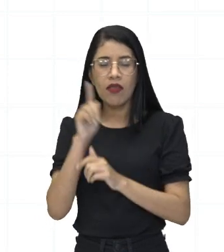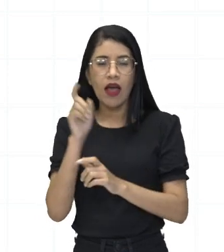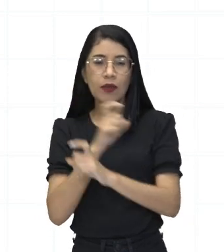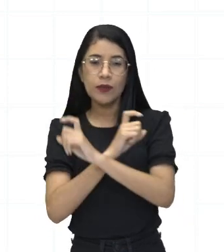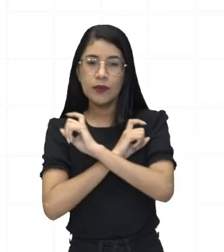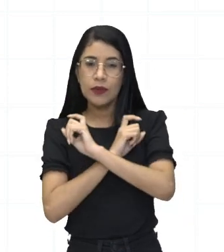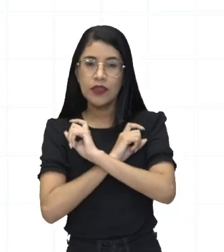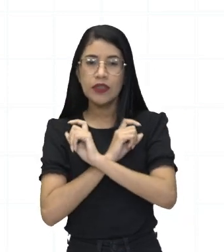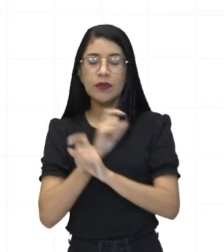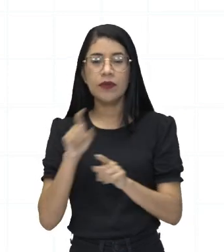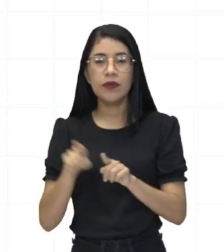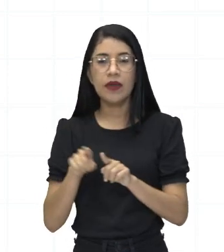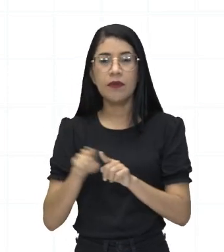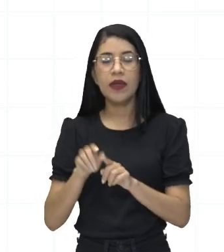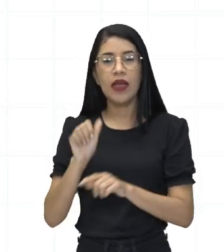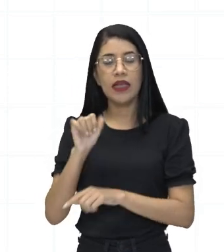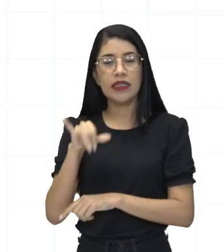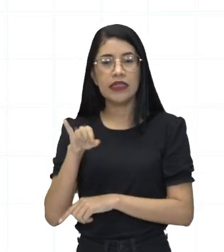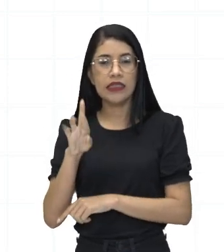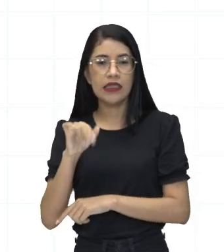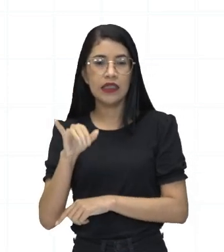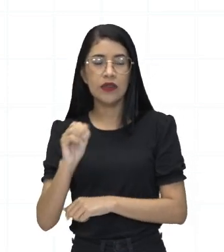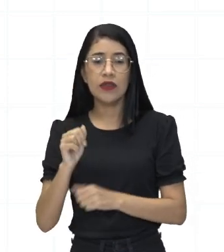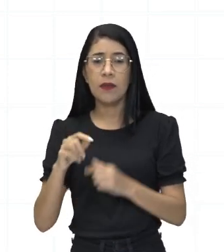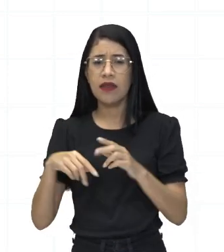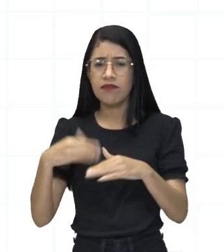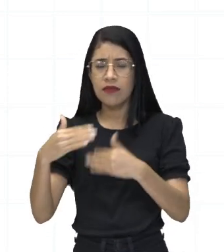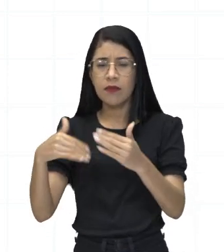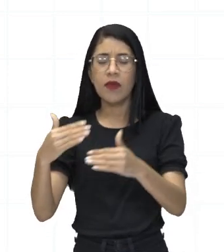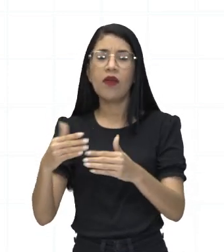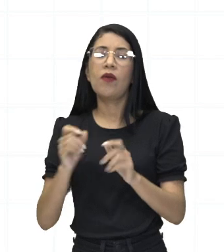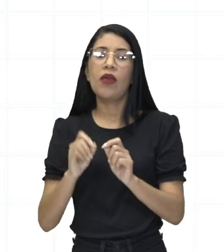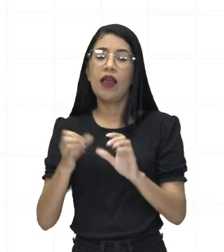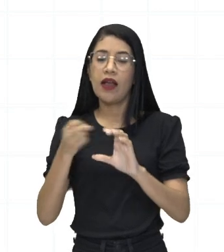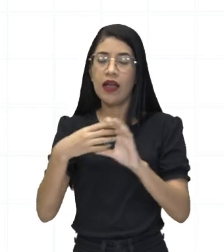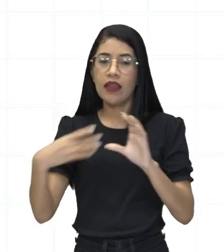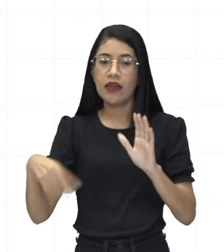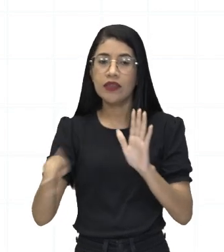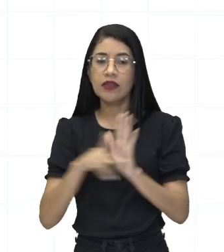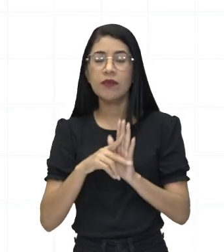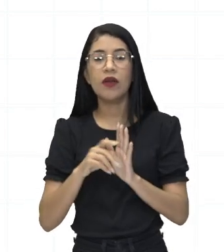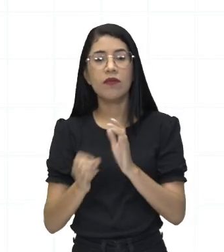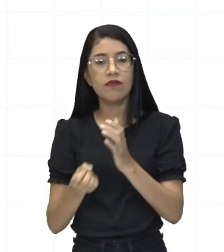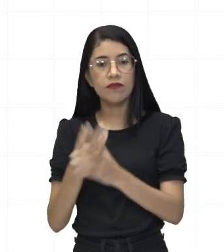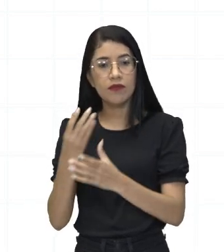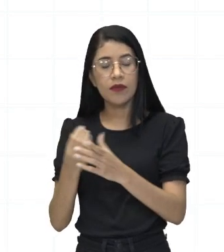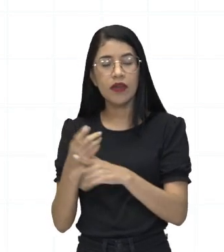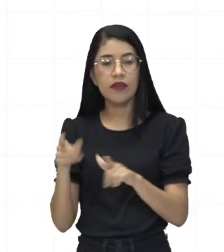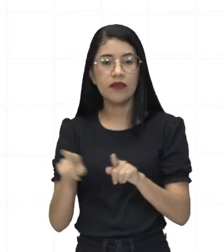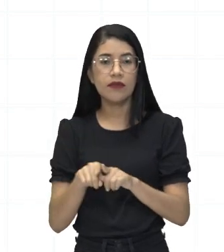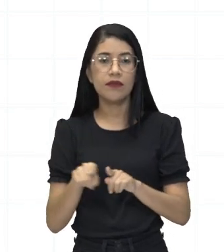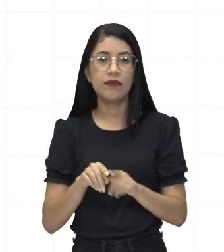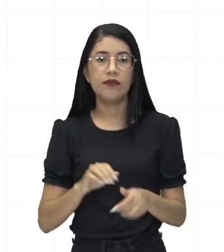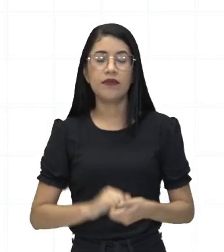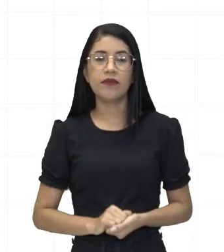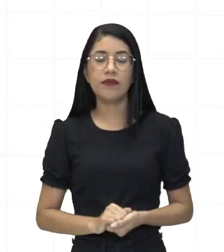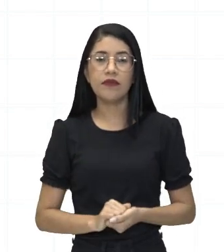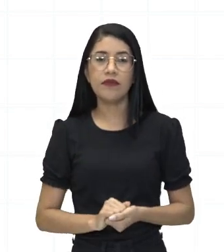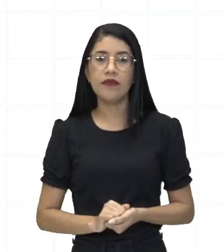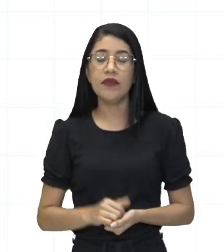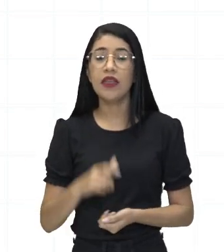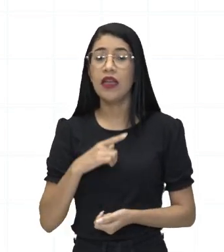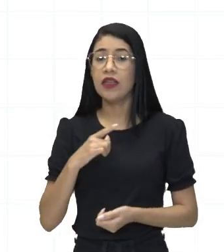e assírios, mas não demorou muito para que adquirisse características próprias. Continuando, havia